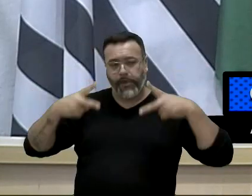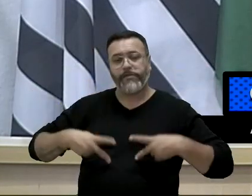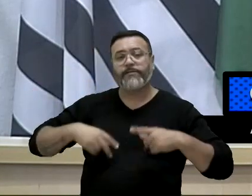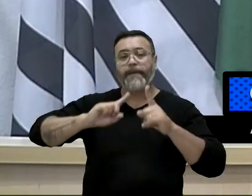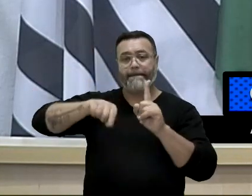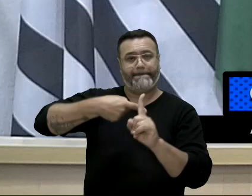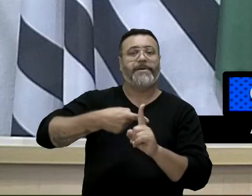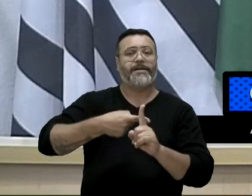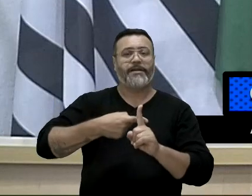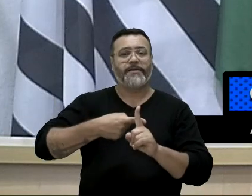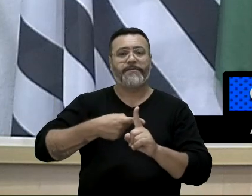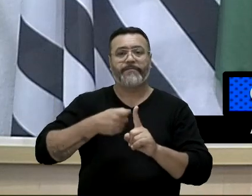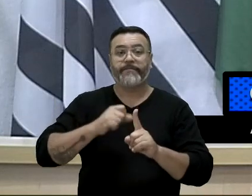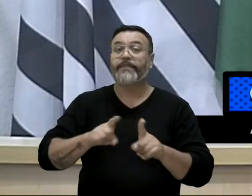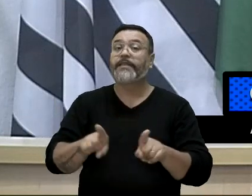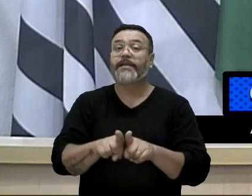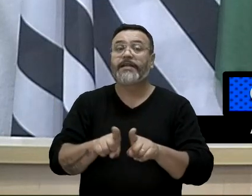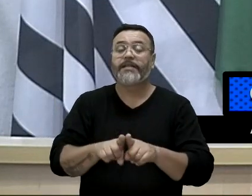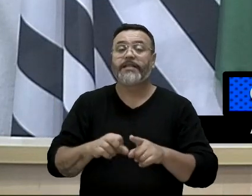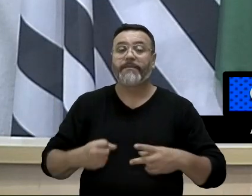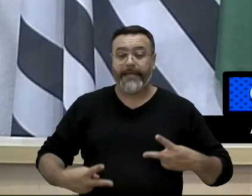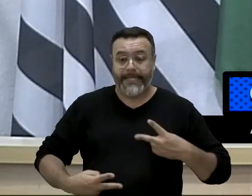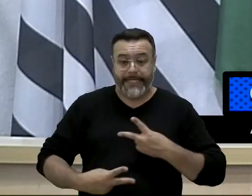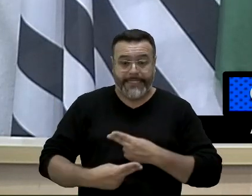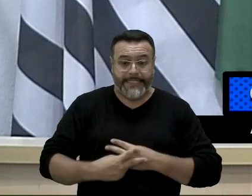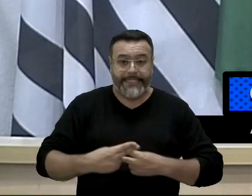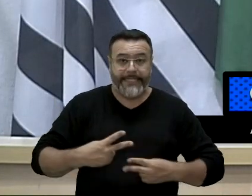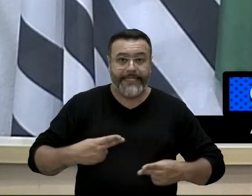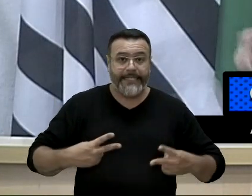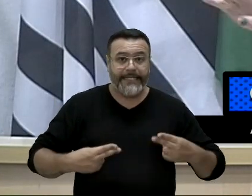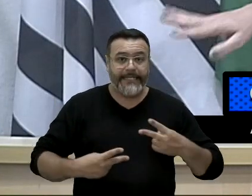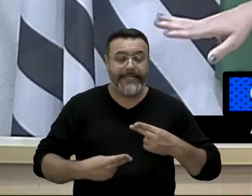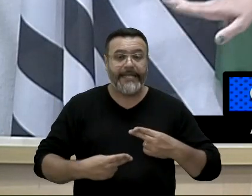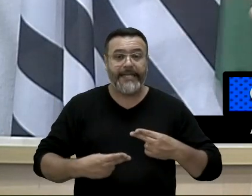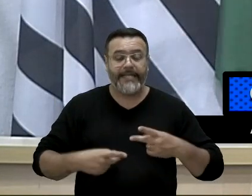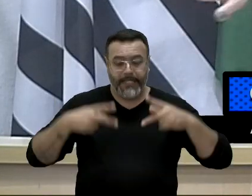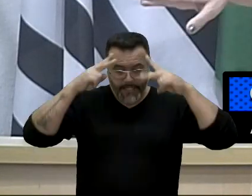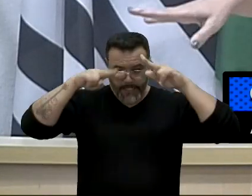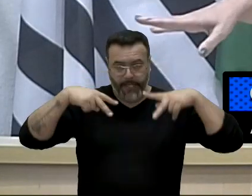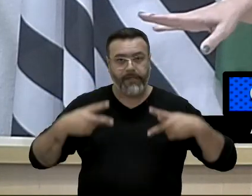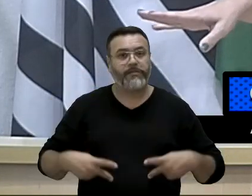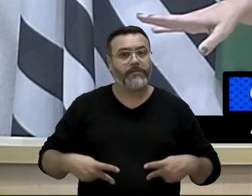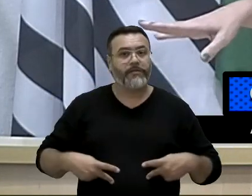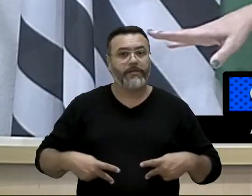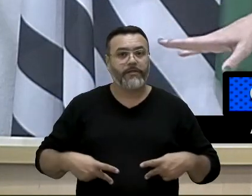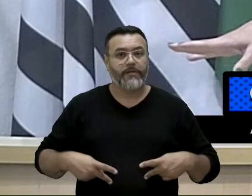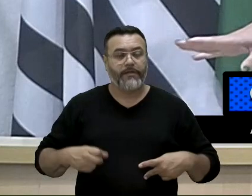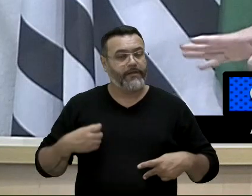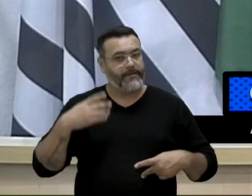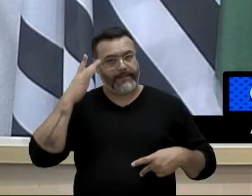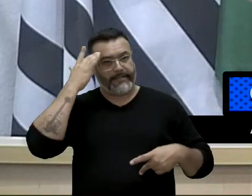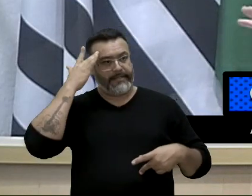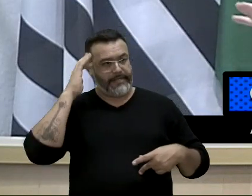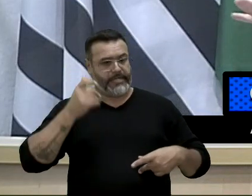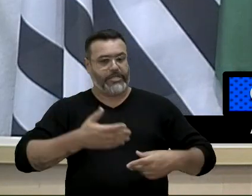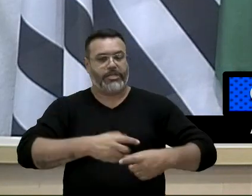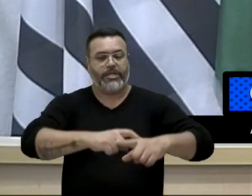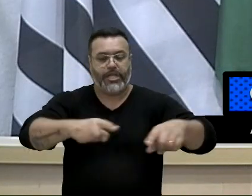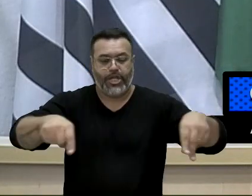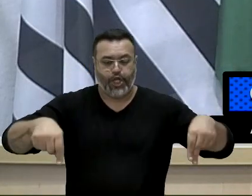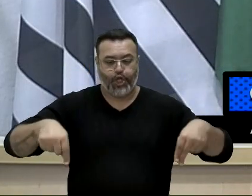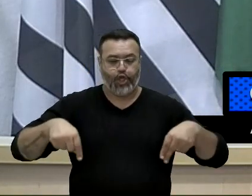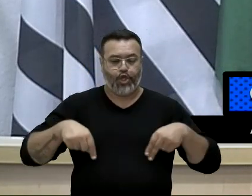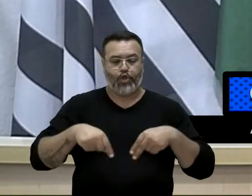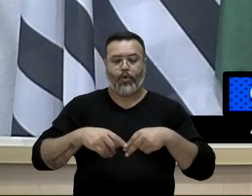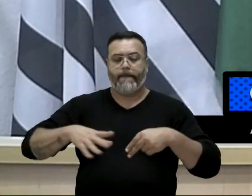inclusive cesárea humanizada, que a gente acha que parto humanizado é na banheira com rosas, né? Pode ser também, mas